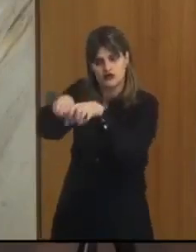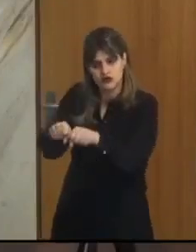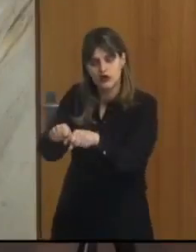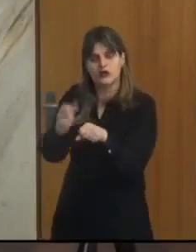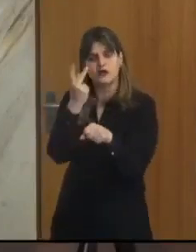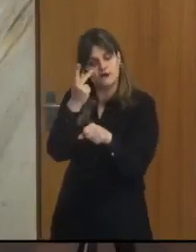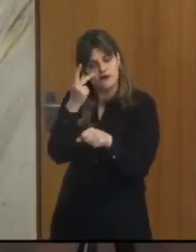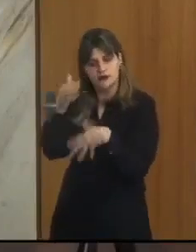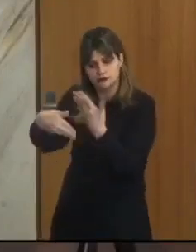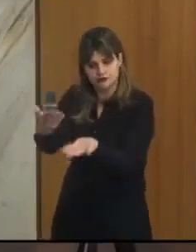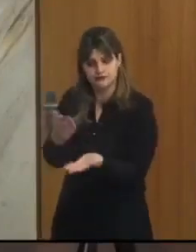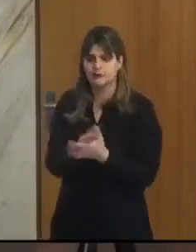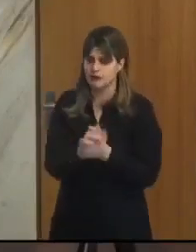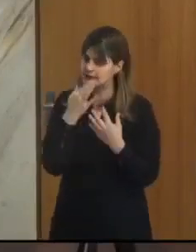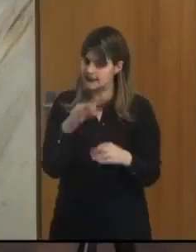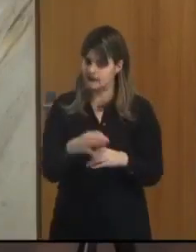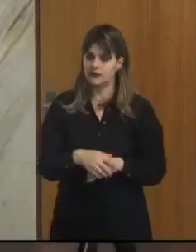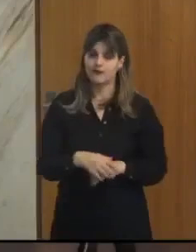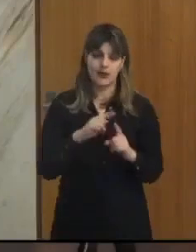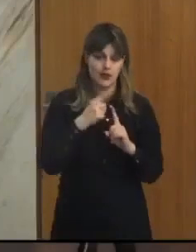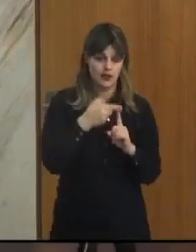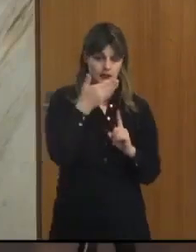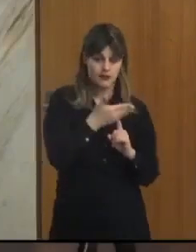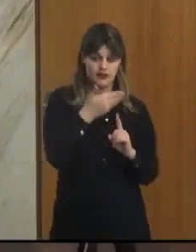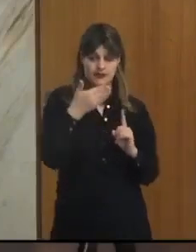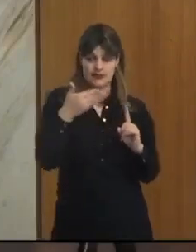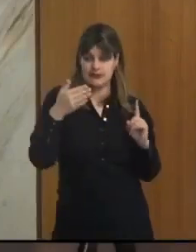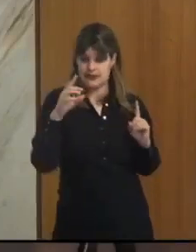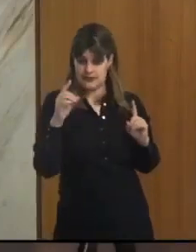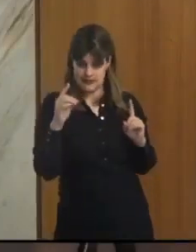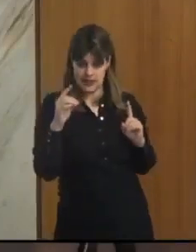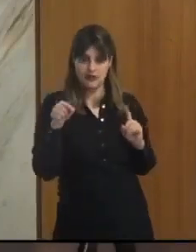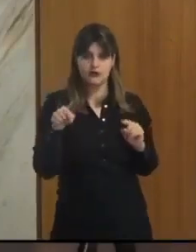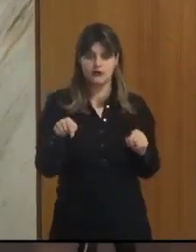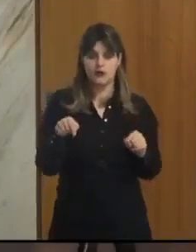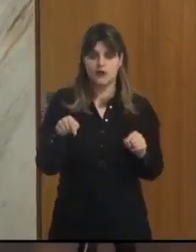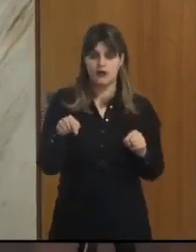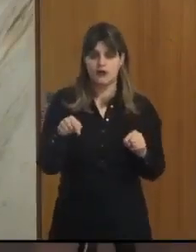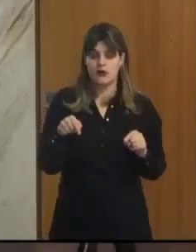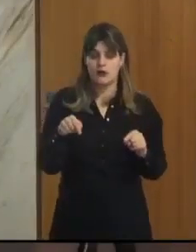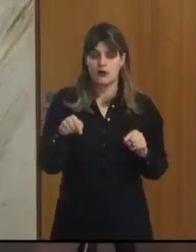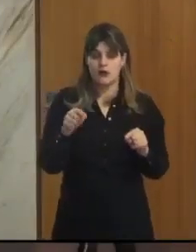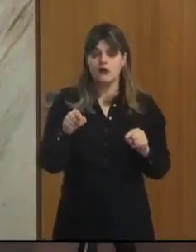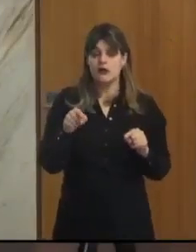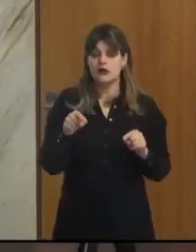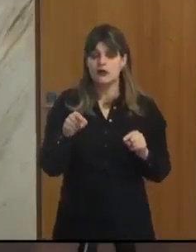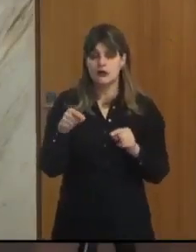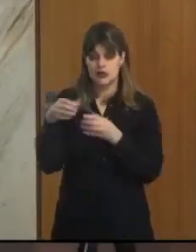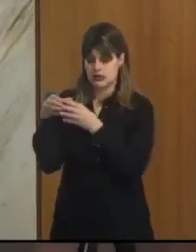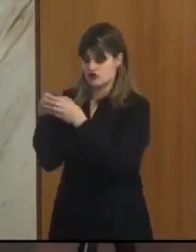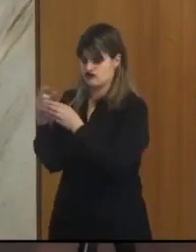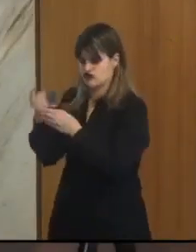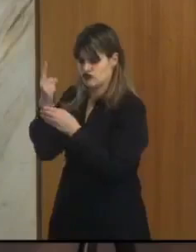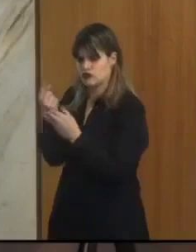vida. É tão simples como isso. Em 1116, temos existe um novo ataque dos almorávidas que